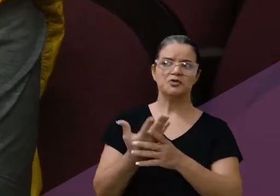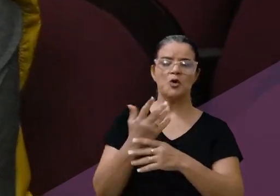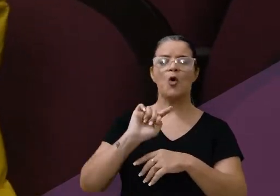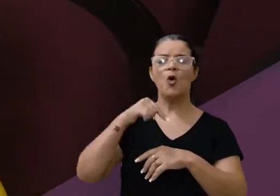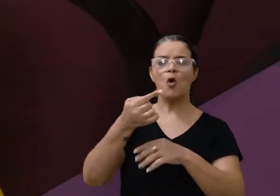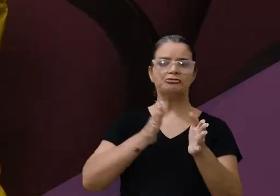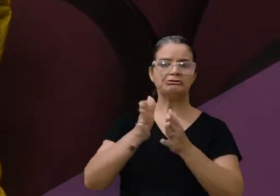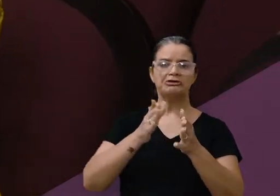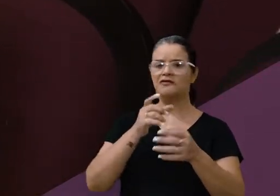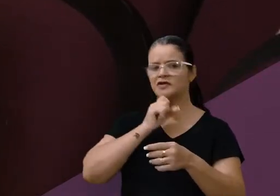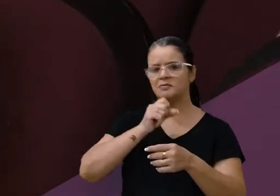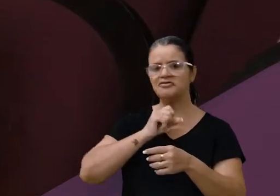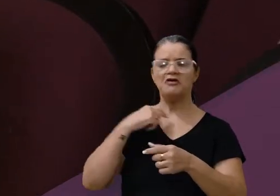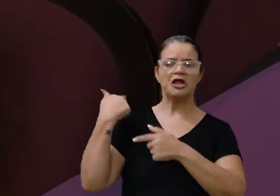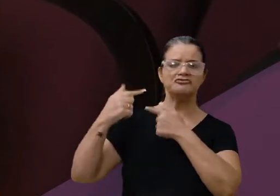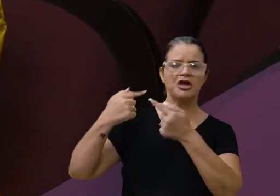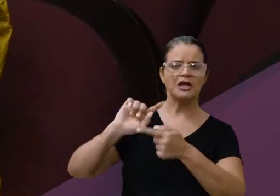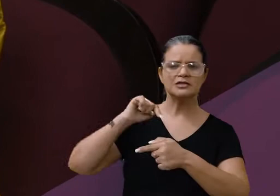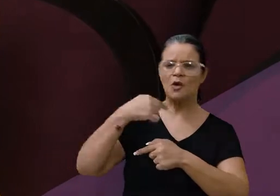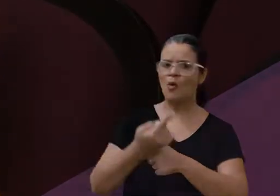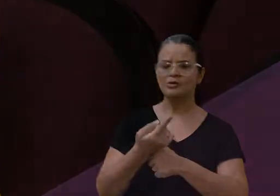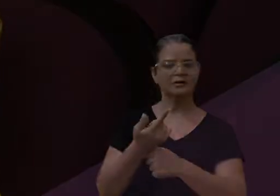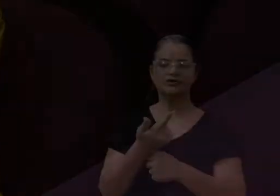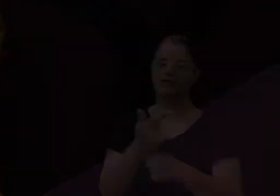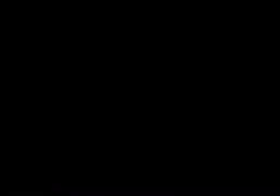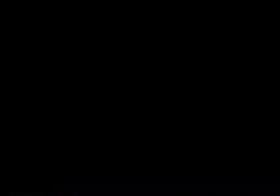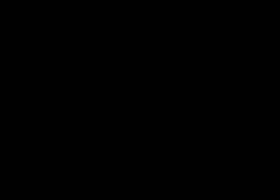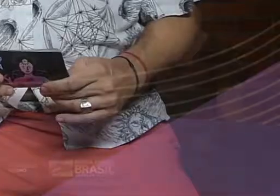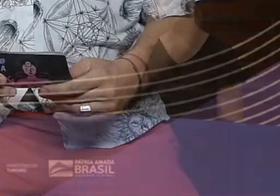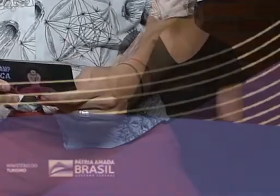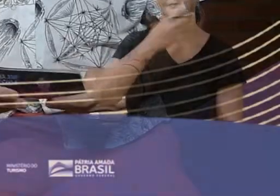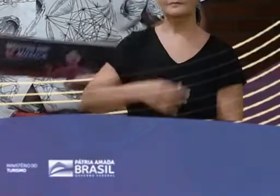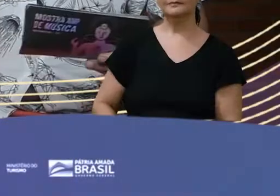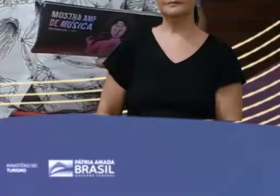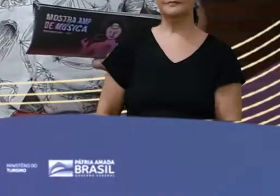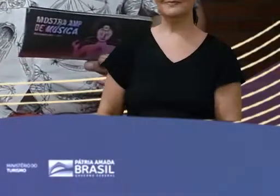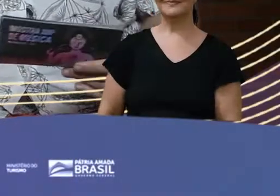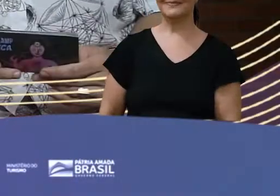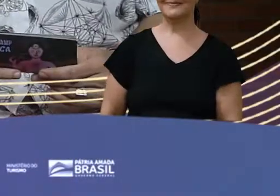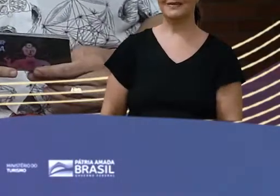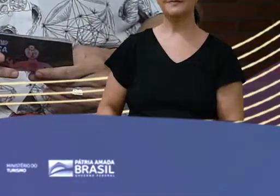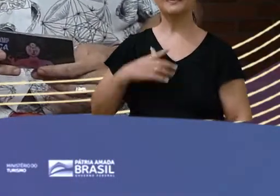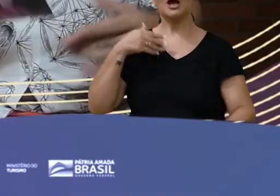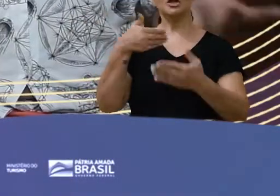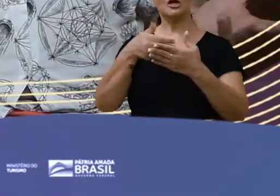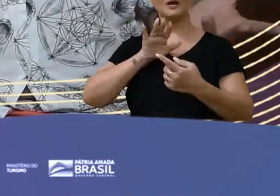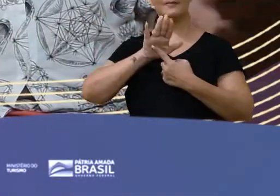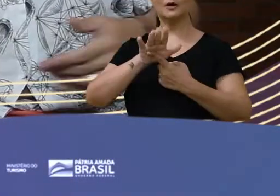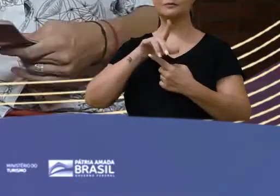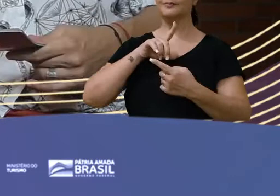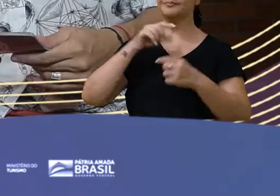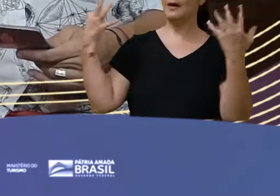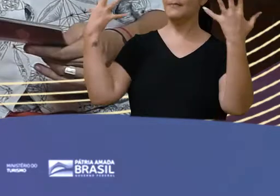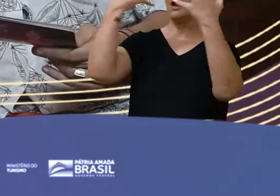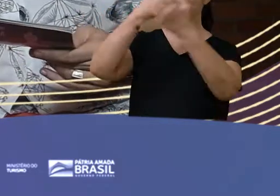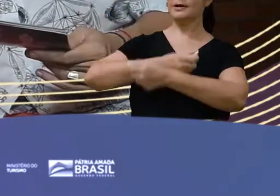tá? Assim, onde a música vai chegando na internet, assim, no virtual, né? A nossa próxima atração, para brilhantar